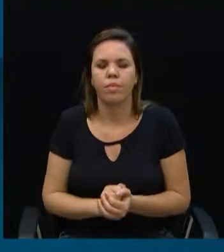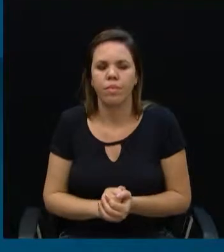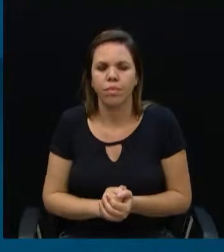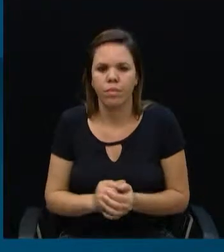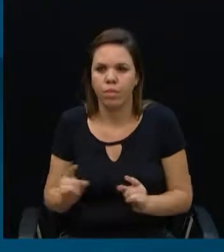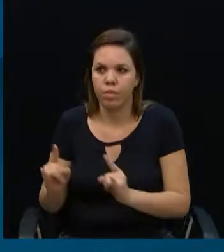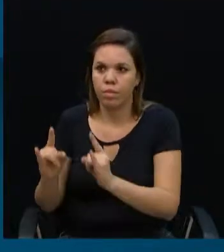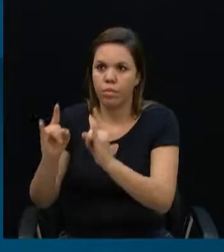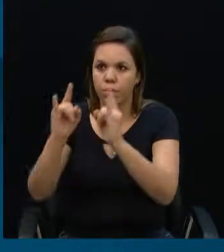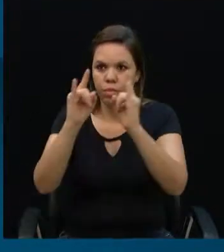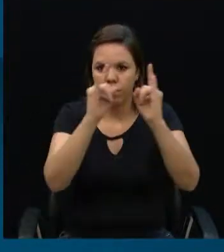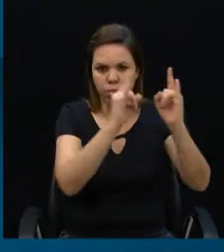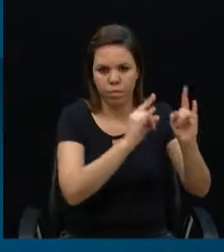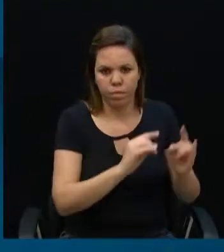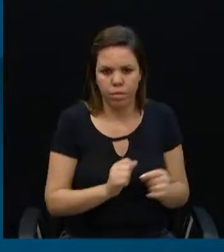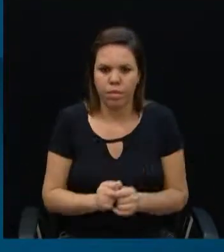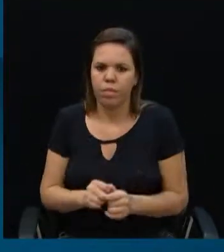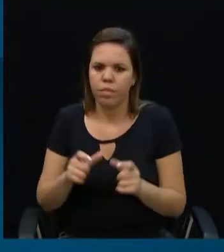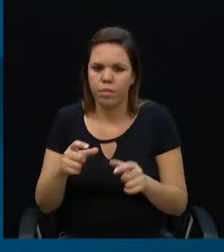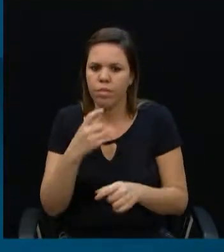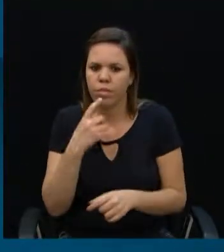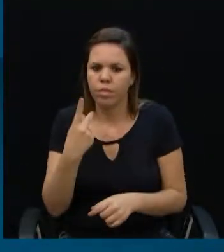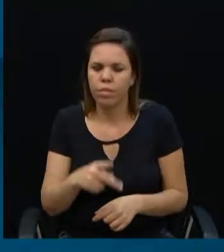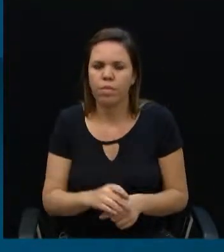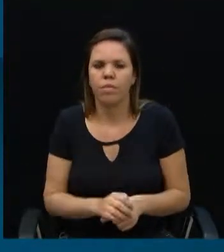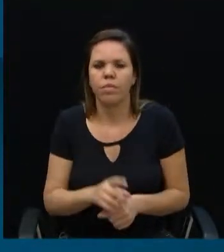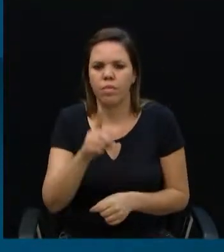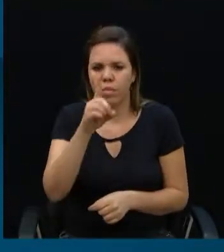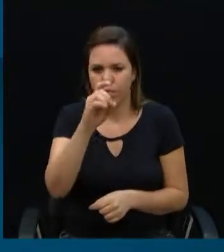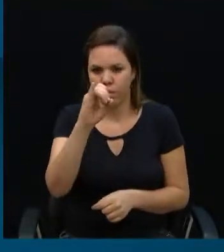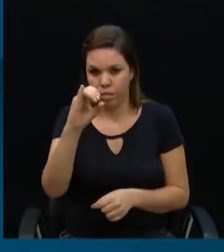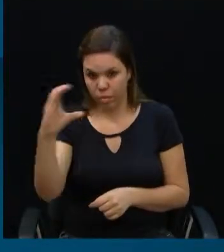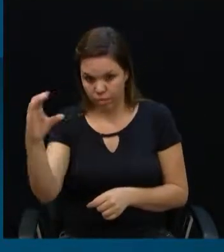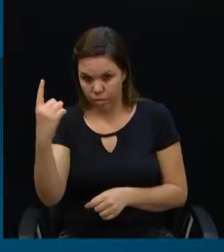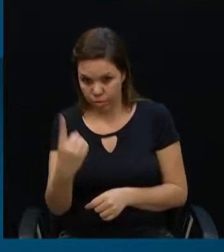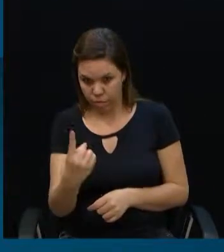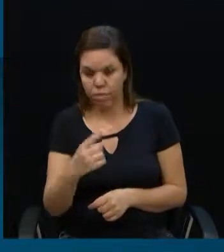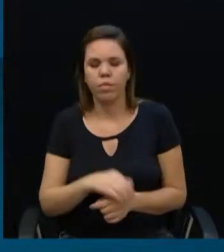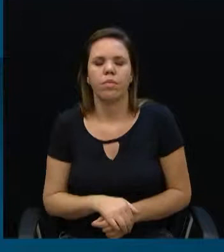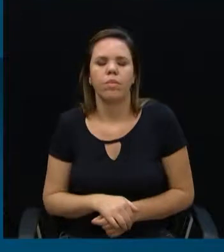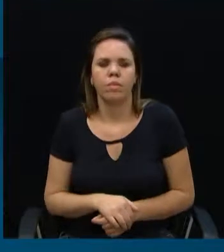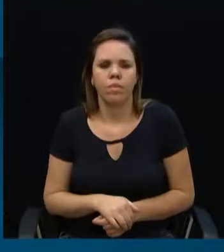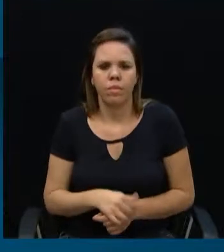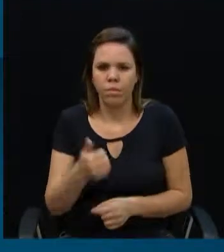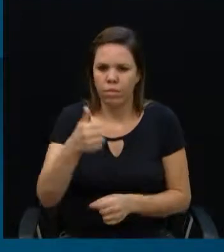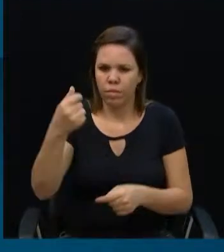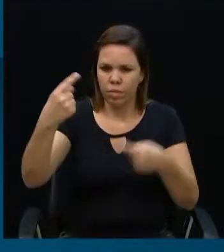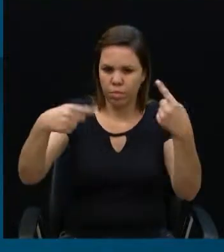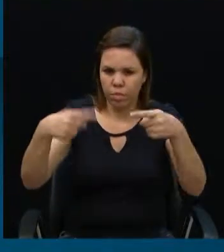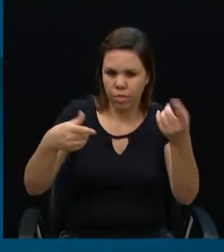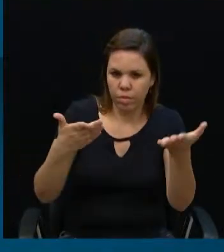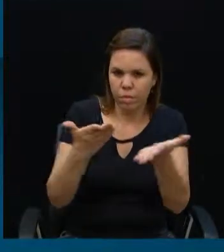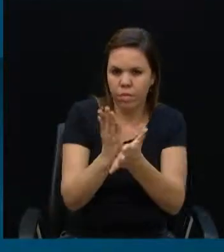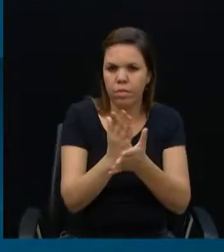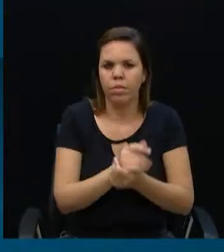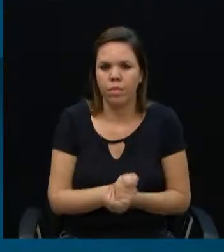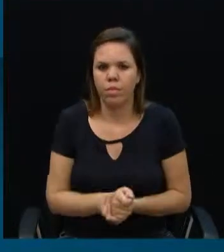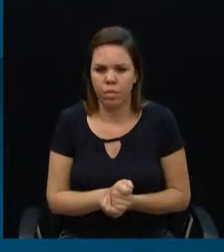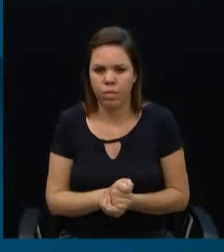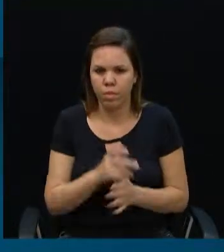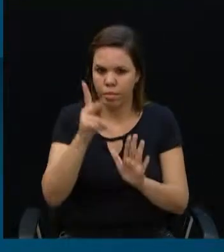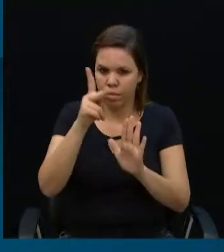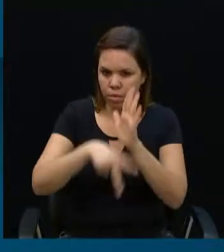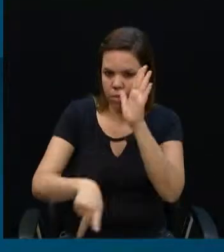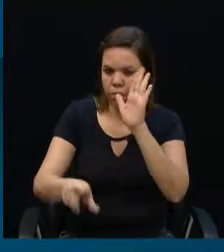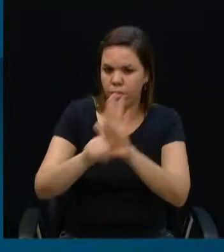conjunto habitacional Monsenhor Luiz Fernandes de Abreu, DIC 1. Em primeira discussão, foi aprovado o projeto de lei de autoria